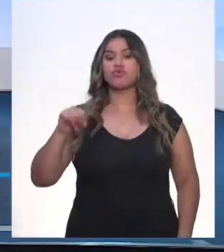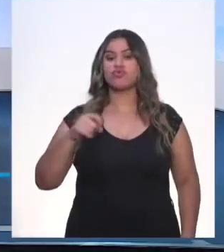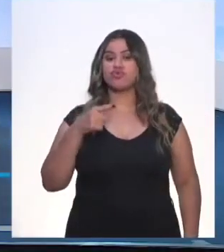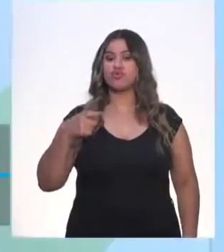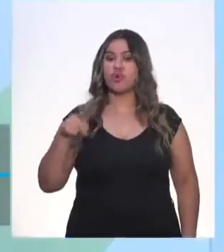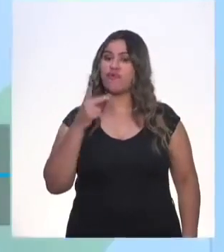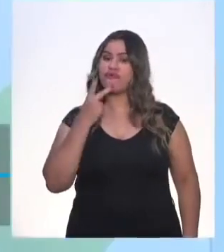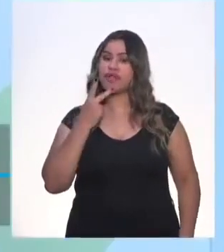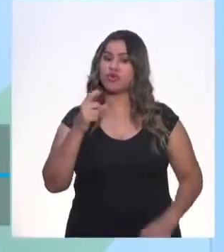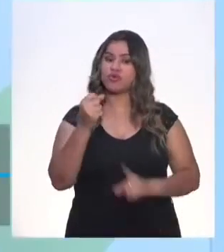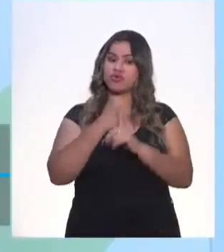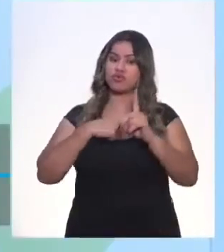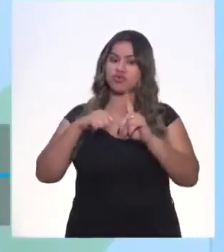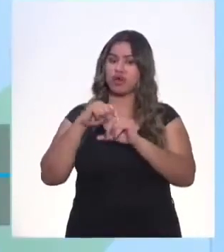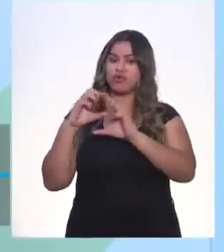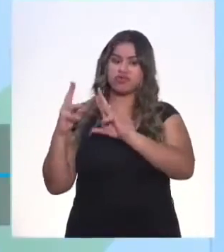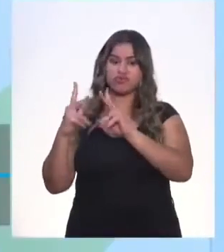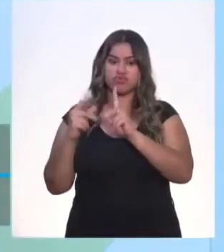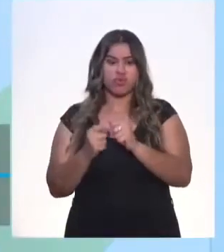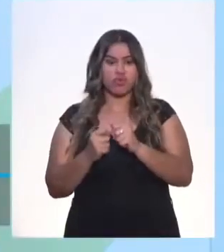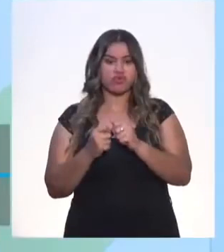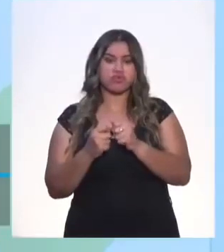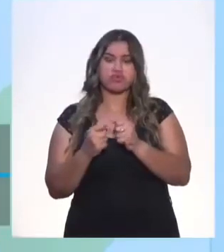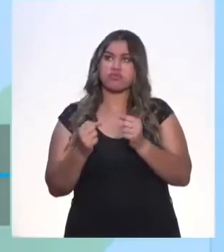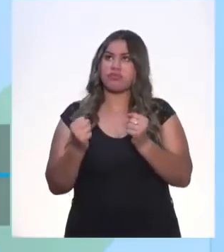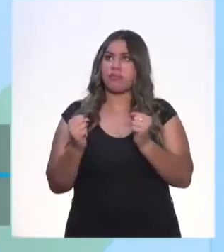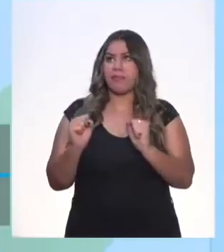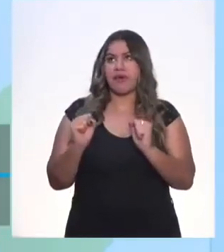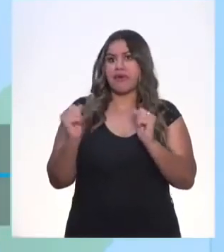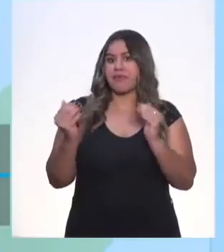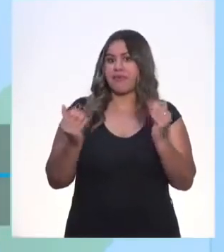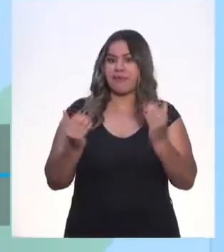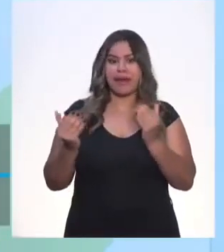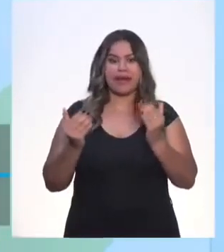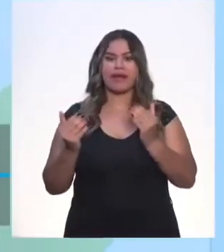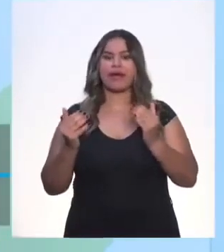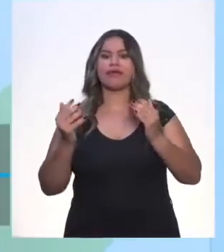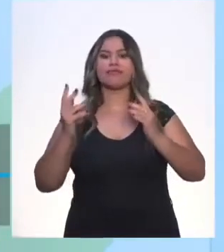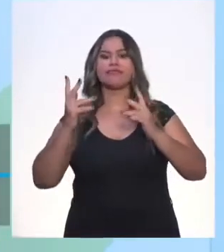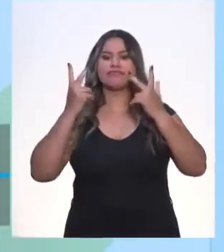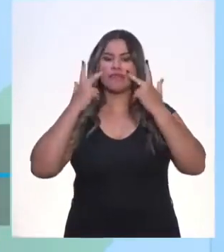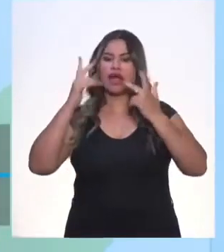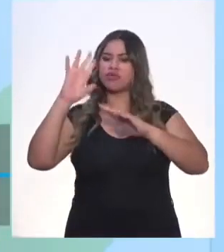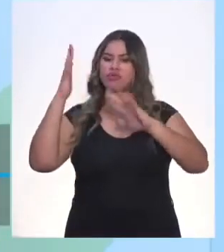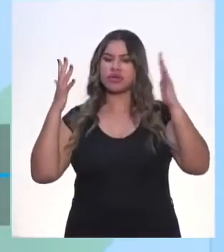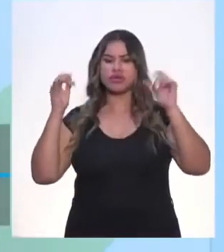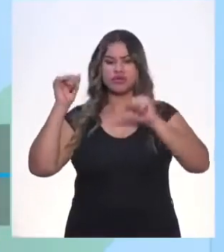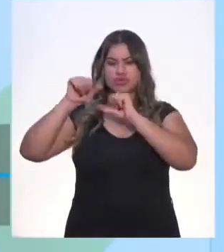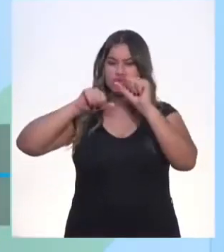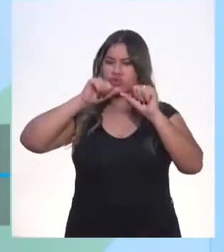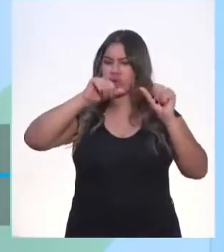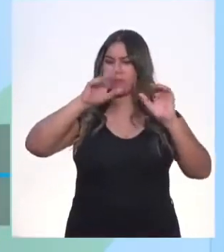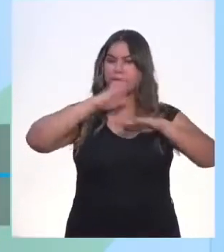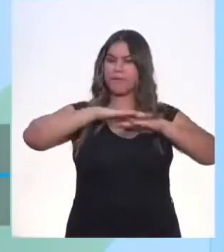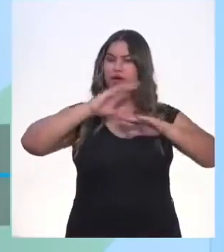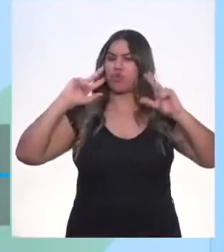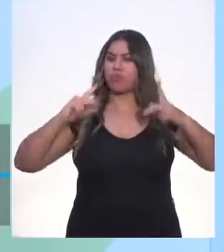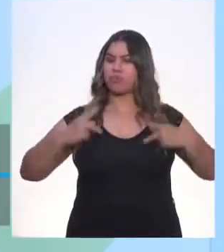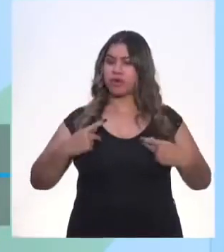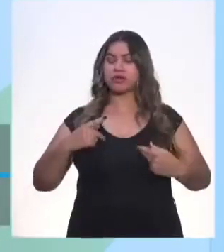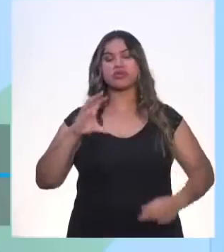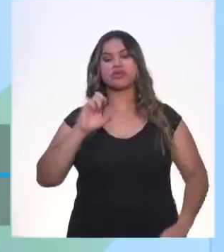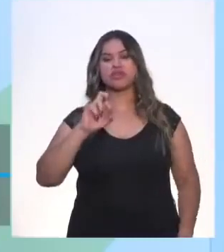sociedade como um todo é que a gente pode comparar com a natureza, que é sempre transformada pelos seres humanos, né? E a professora Cristina falou uma coisa que eu